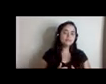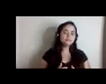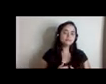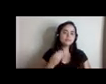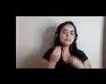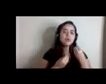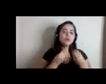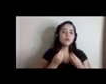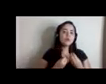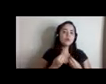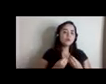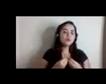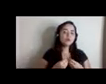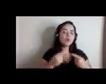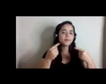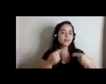como superar o desafio